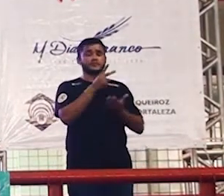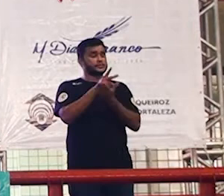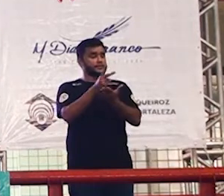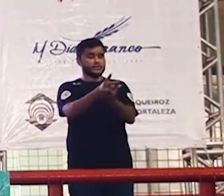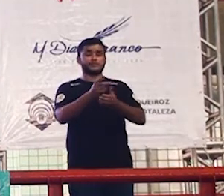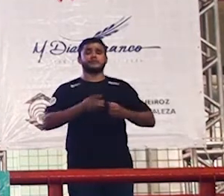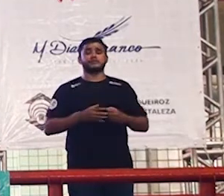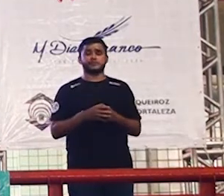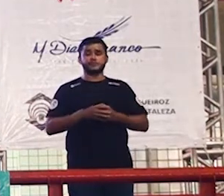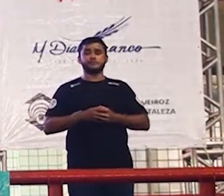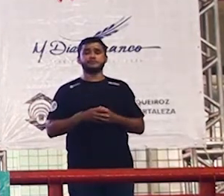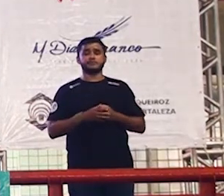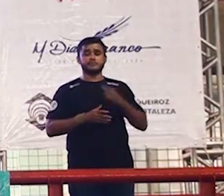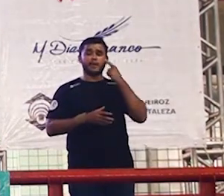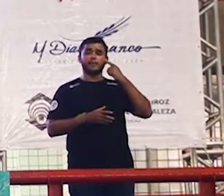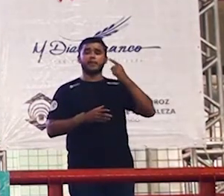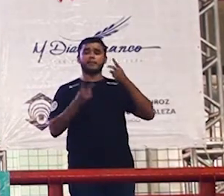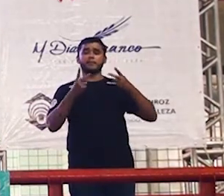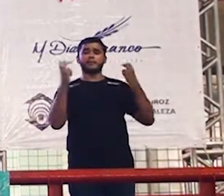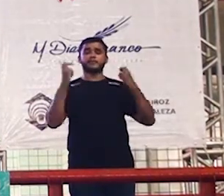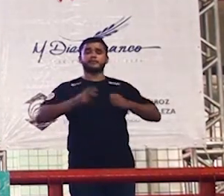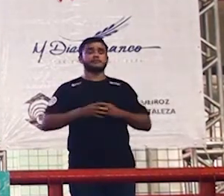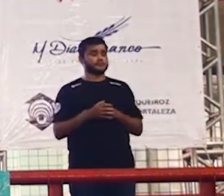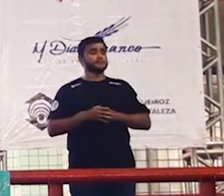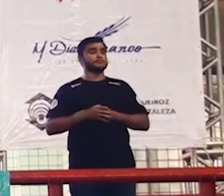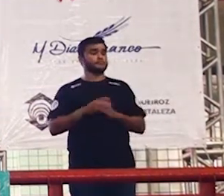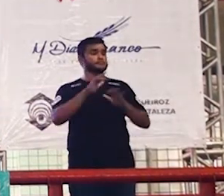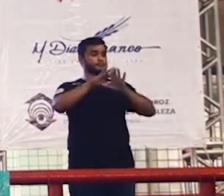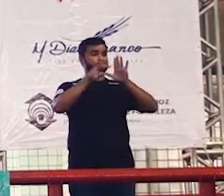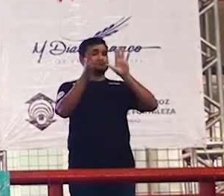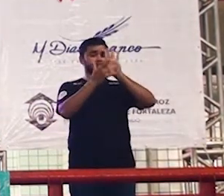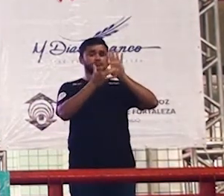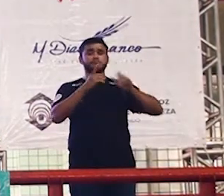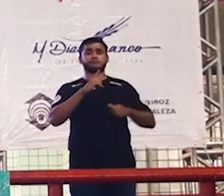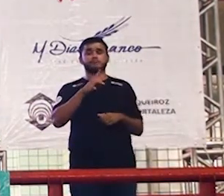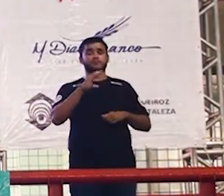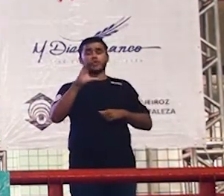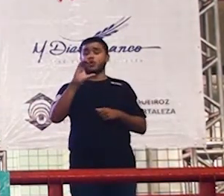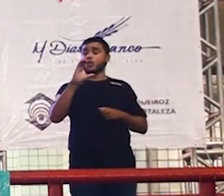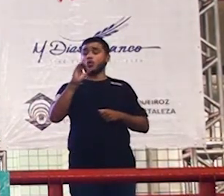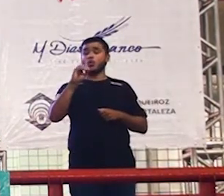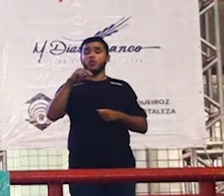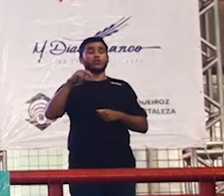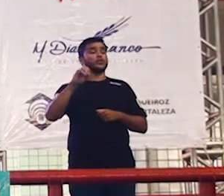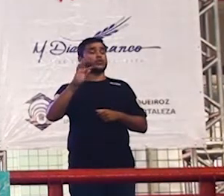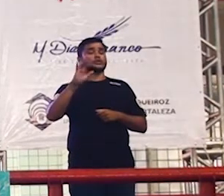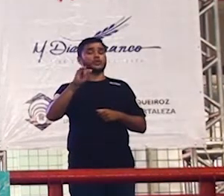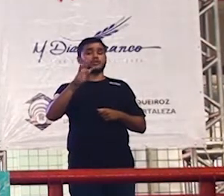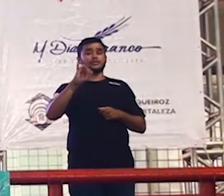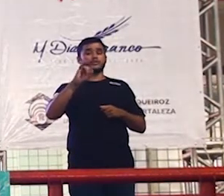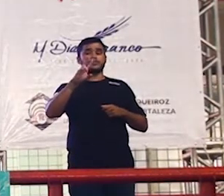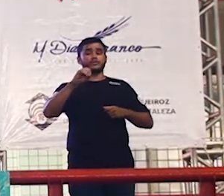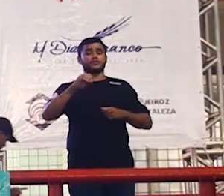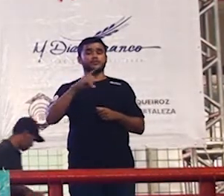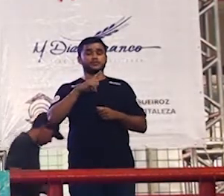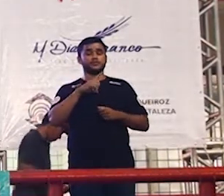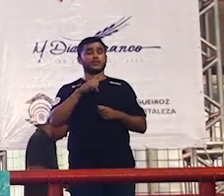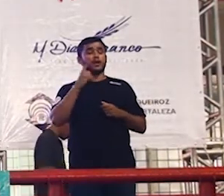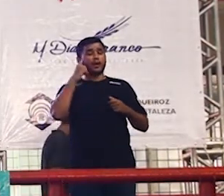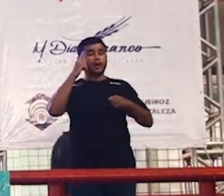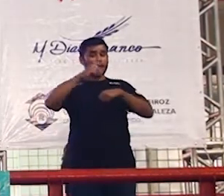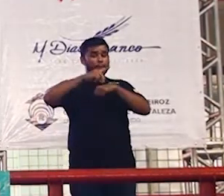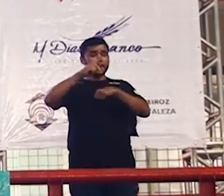lá. Então perceba que o texto ele é metafórico, ele é conotativo. Pedra é